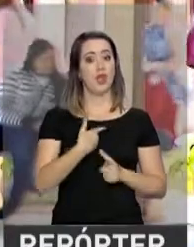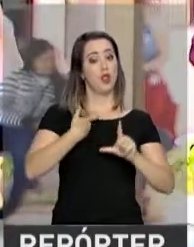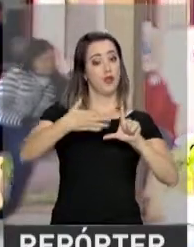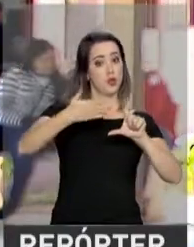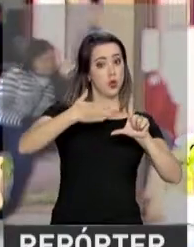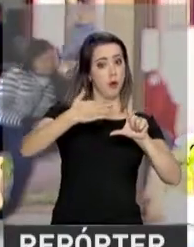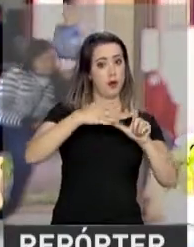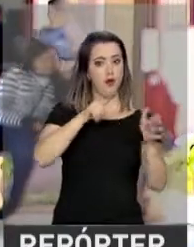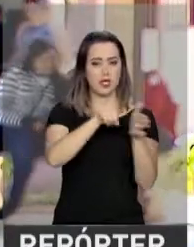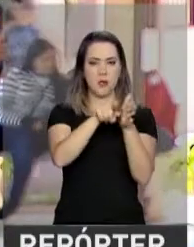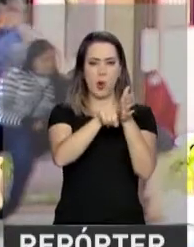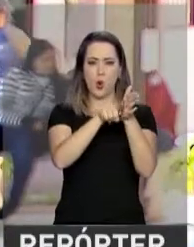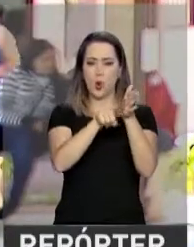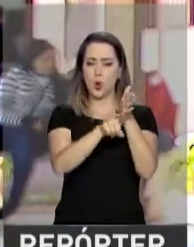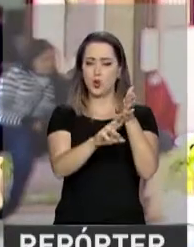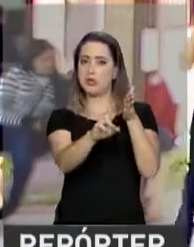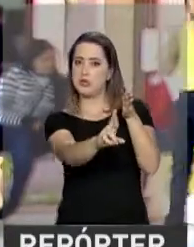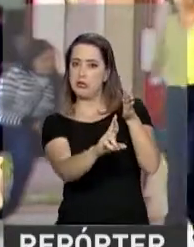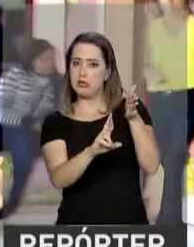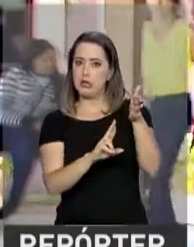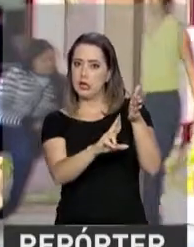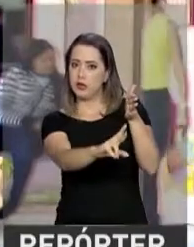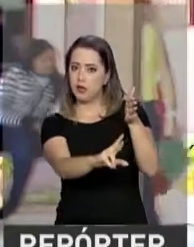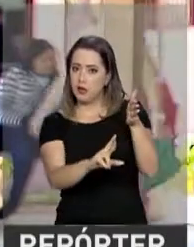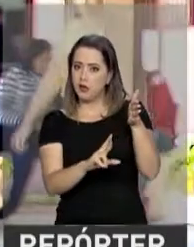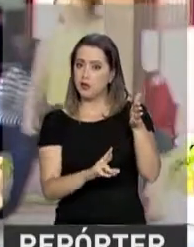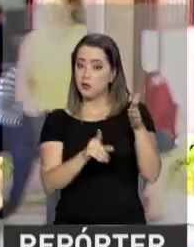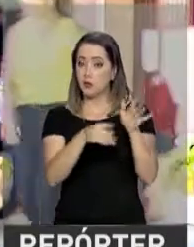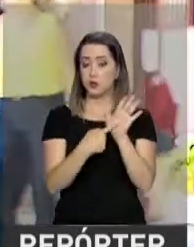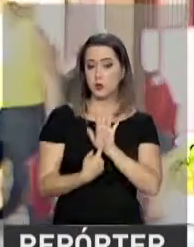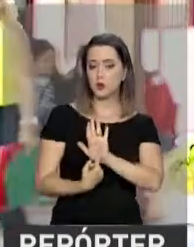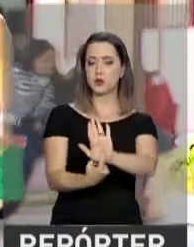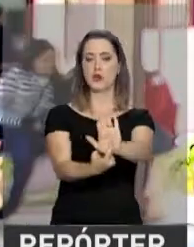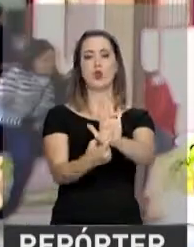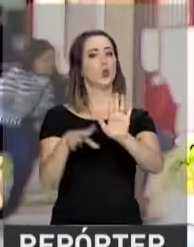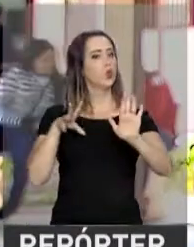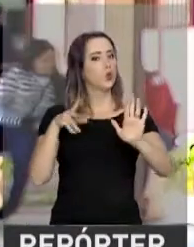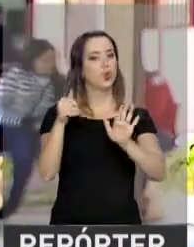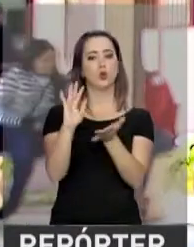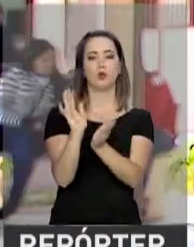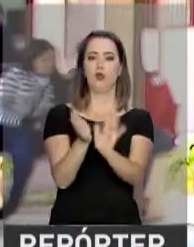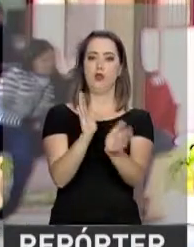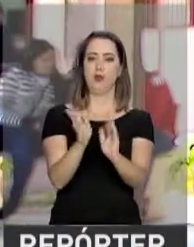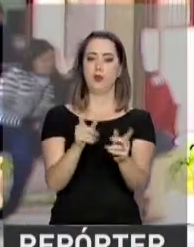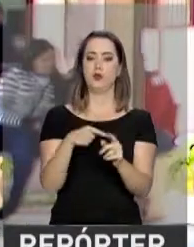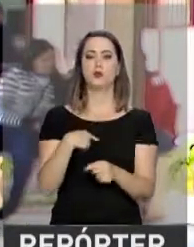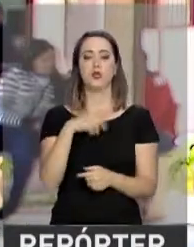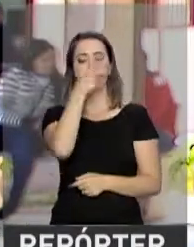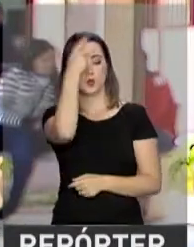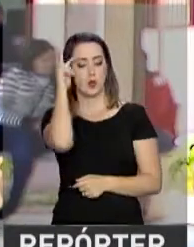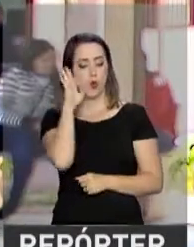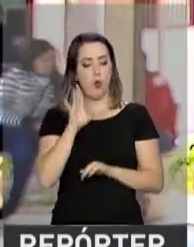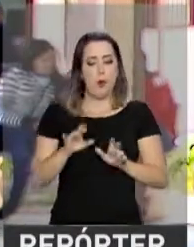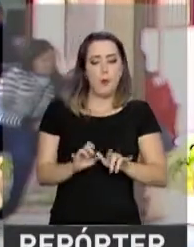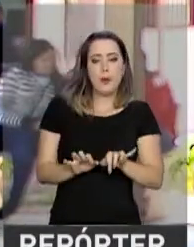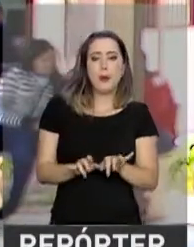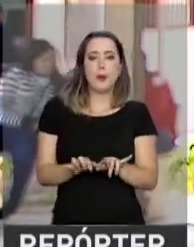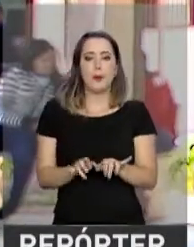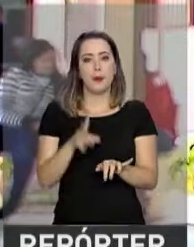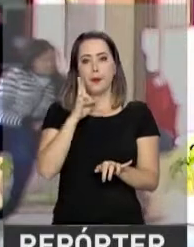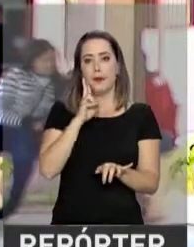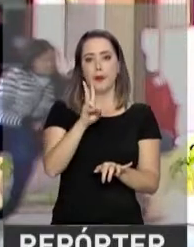as questões e opções de resposta são apresentadas em libras o participante recebe um notebook pra assistir às questões